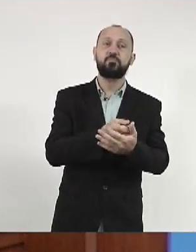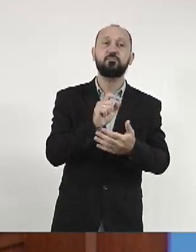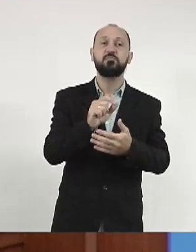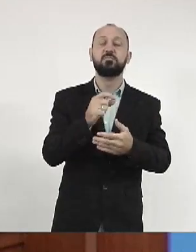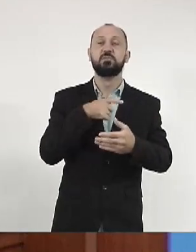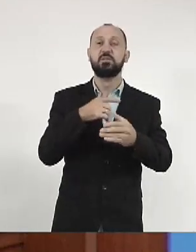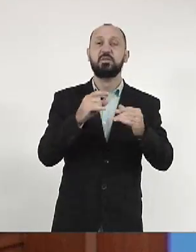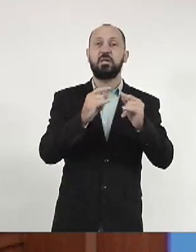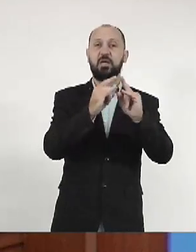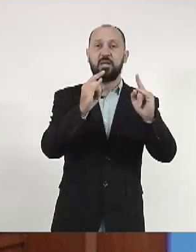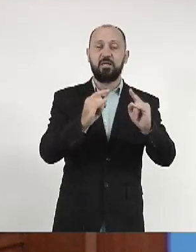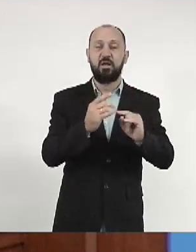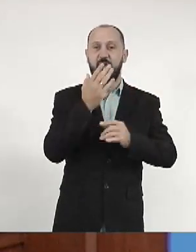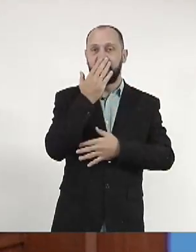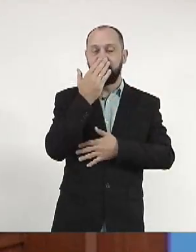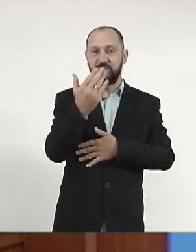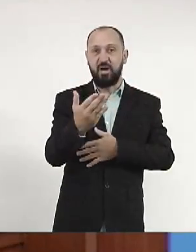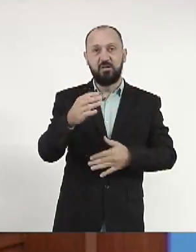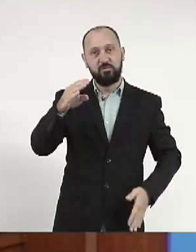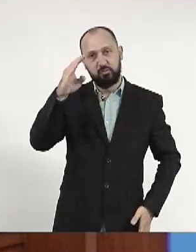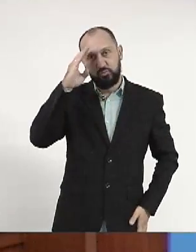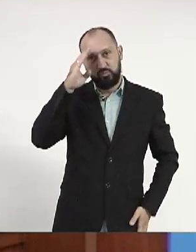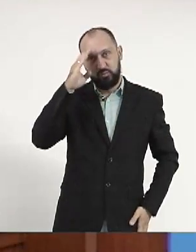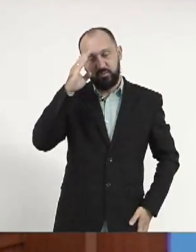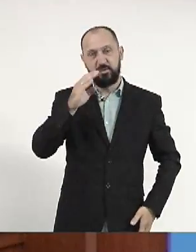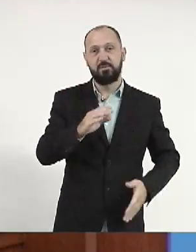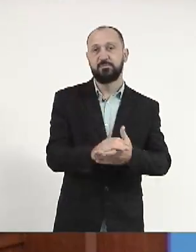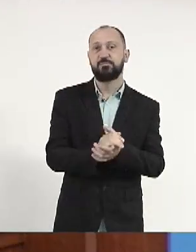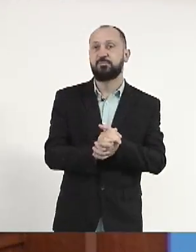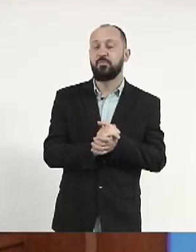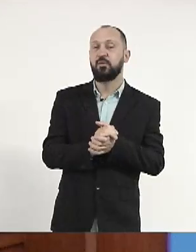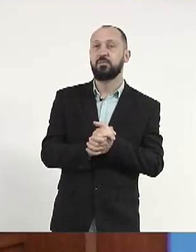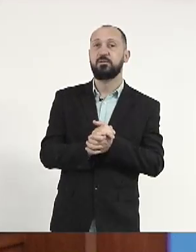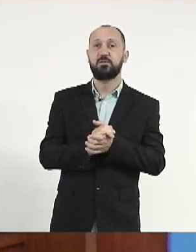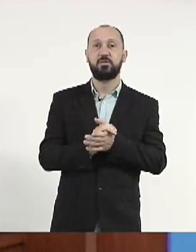aqueles acampamentos na frente dos quartéis.